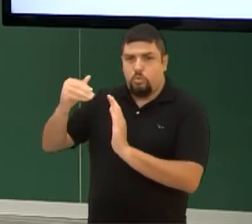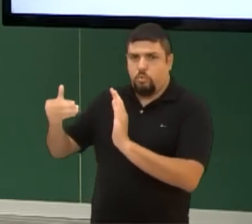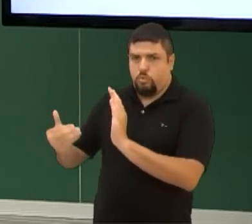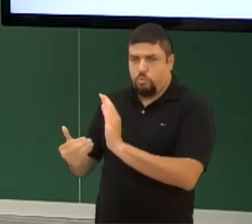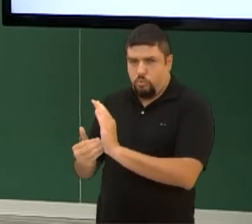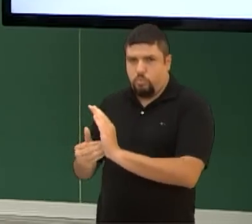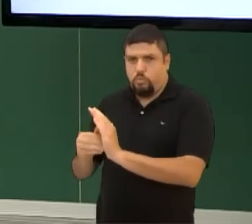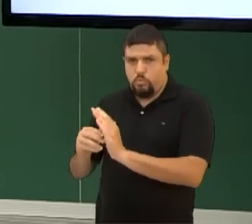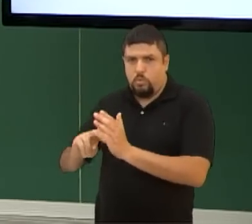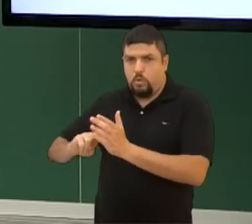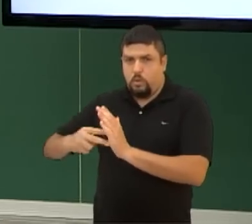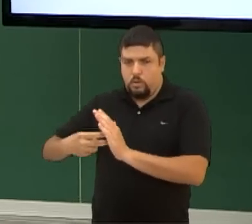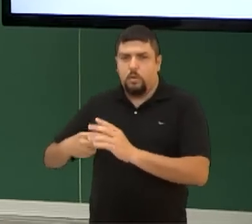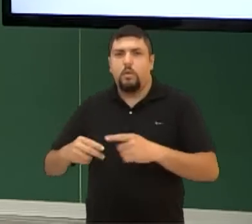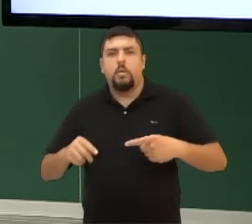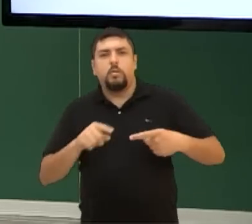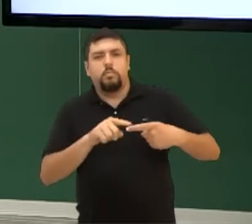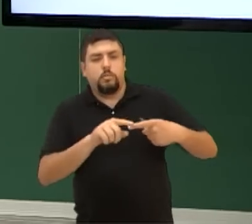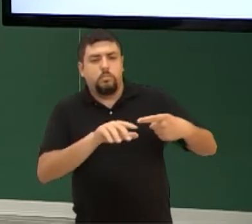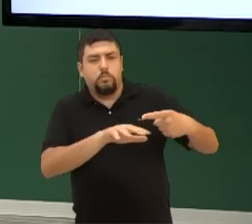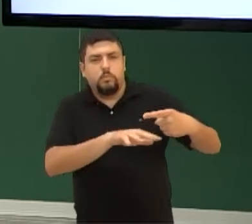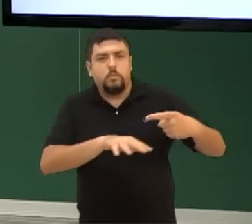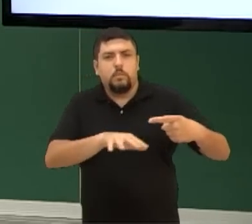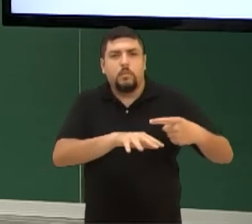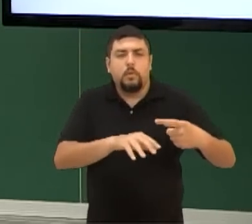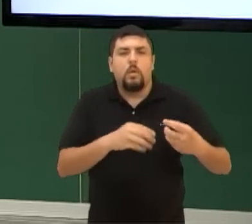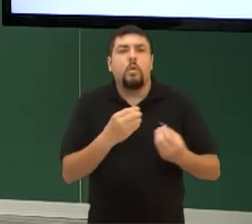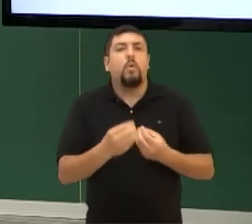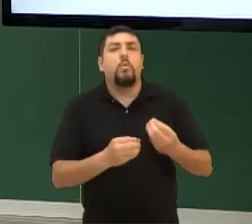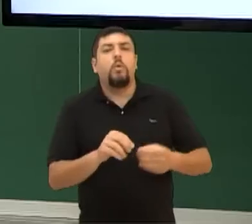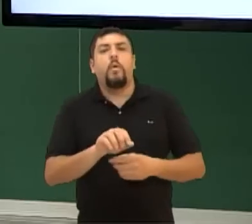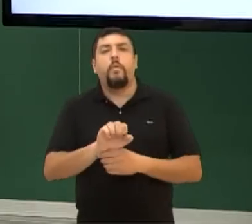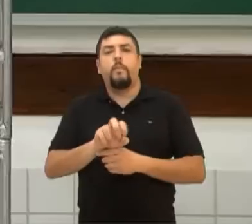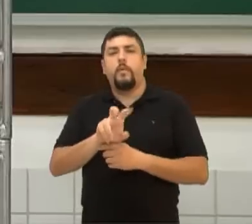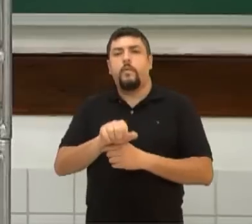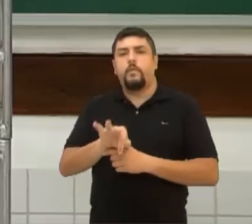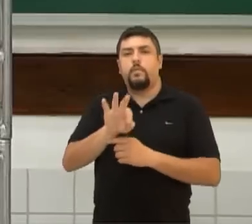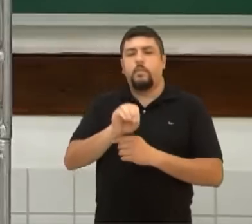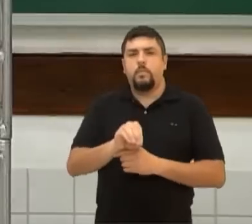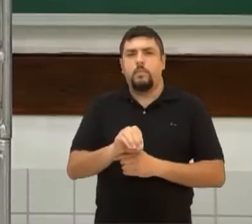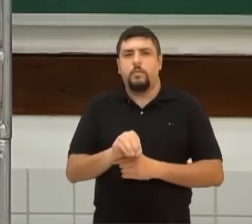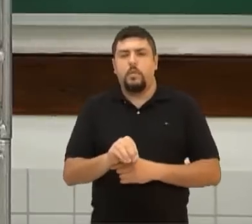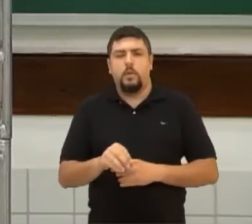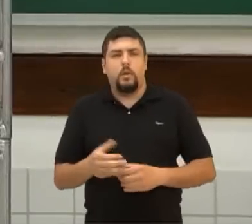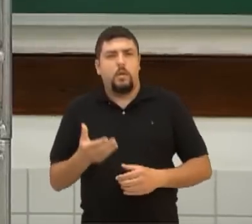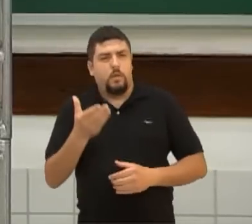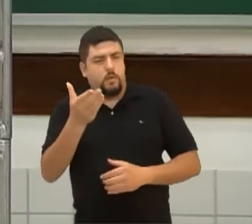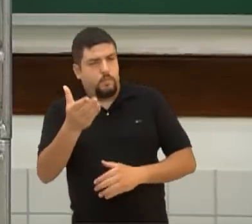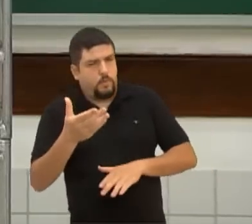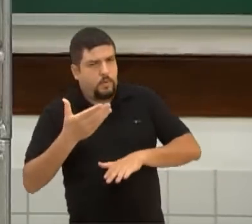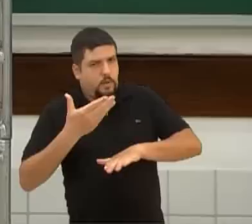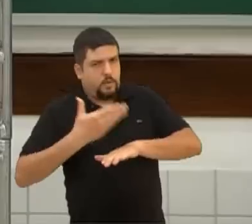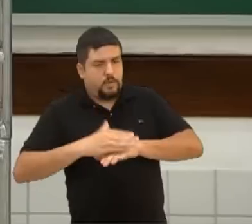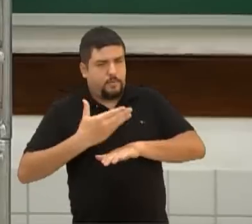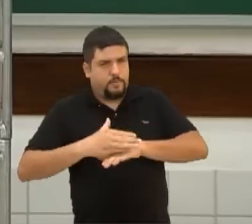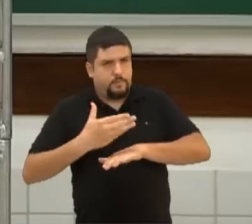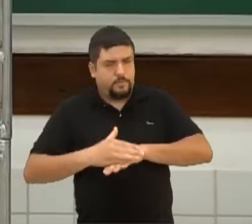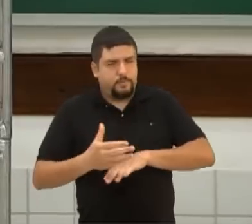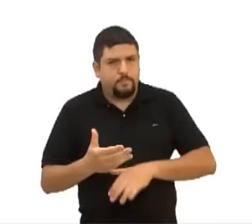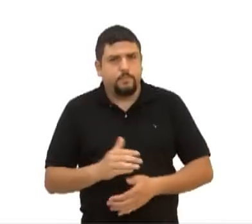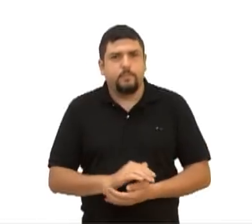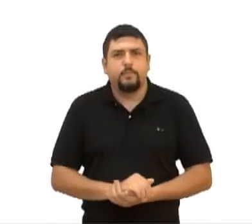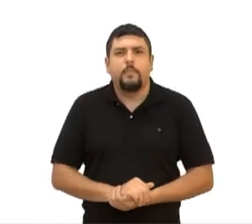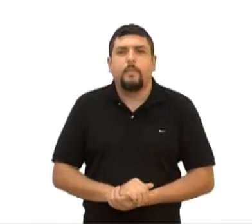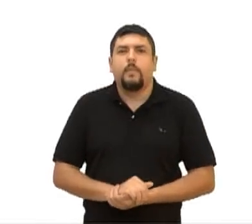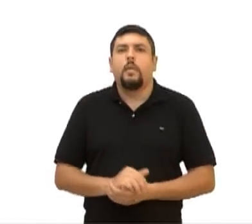O espaço amostral e o evento favorável. Então, vai aí, pessoal, primeira atividade para vocês,